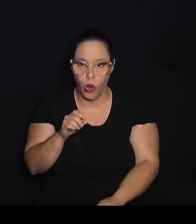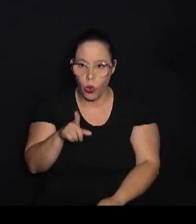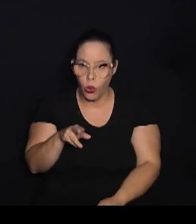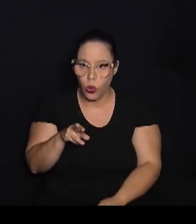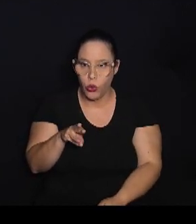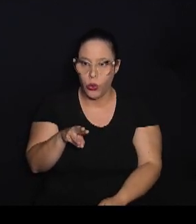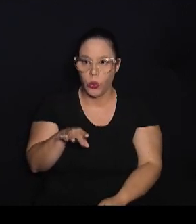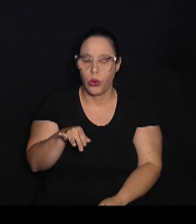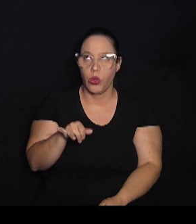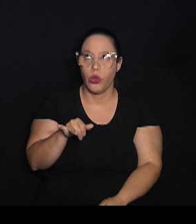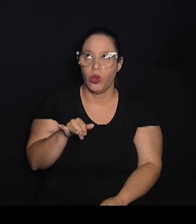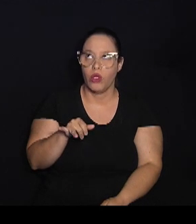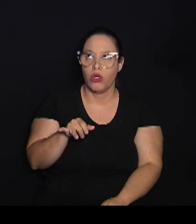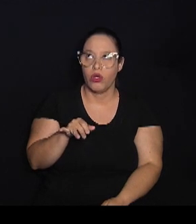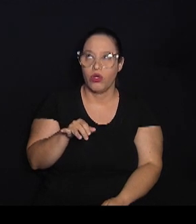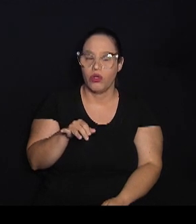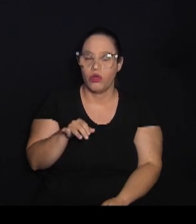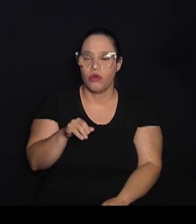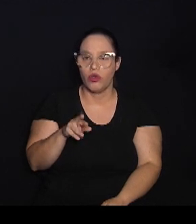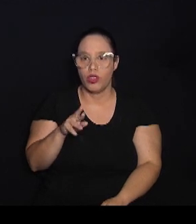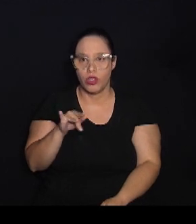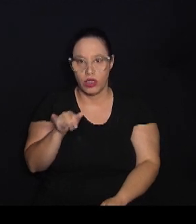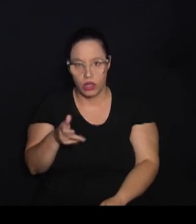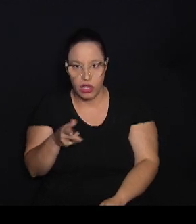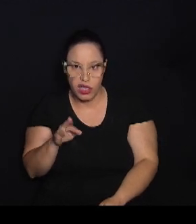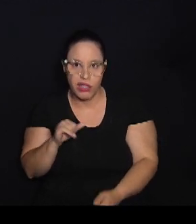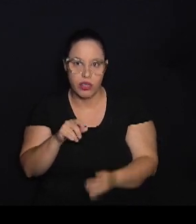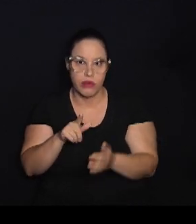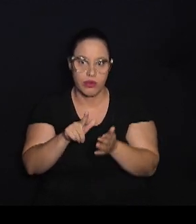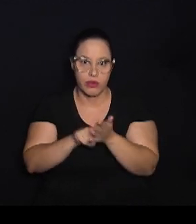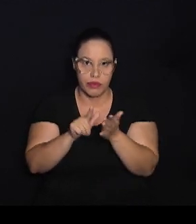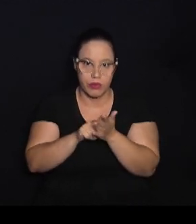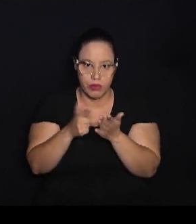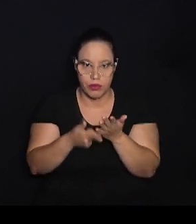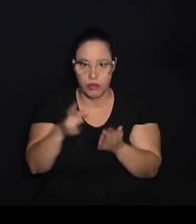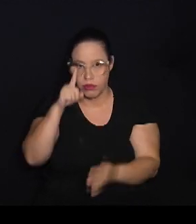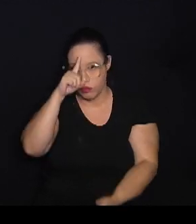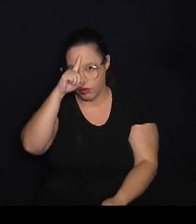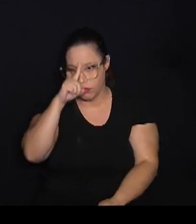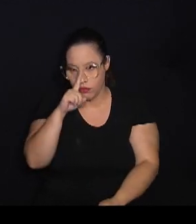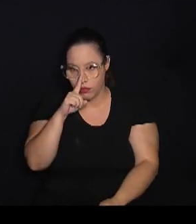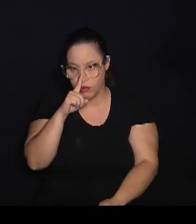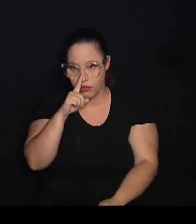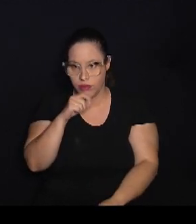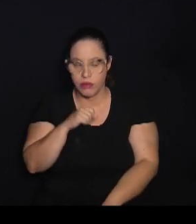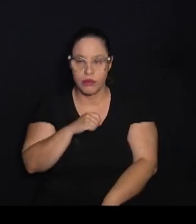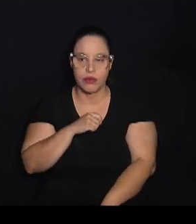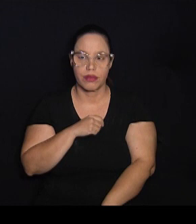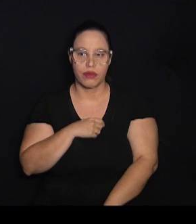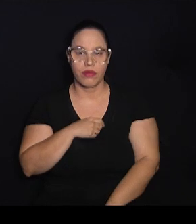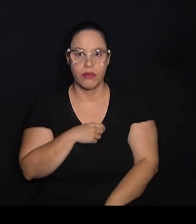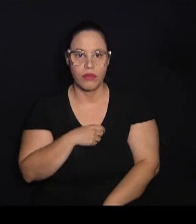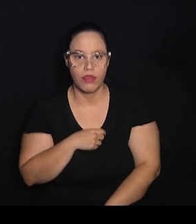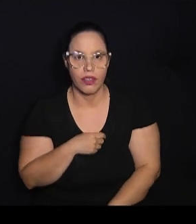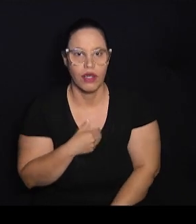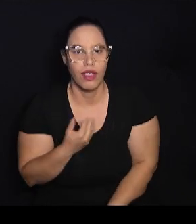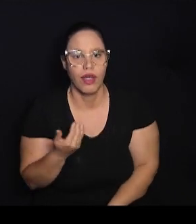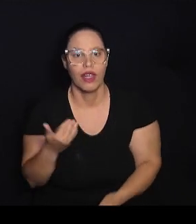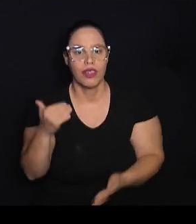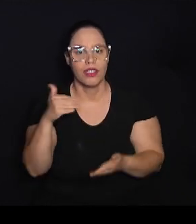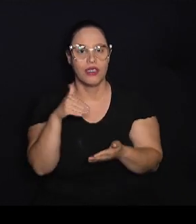jornalismo amarelo por causa de um quadrin isso é muito bacana na verdade a gente tem muita coisa que vem das histórias em quadrinhos na vida da gente que a gente não se